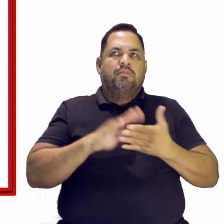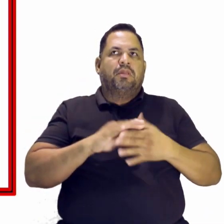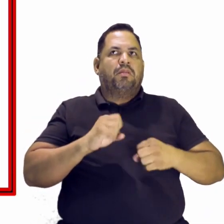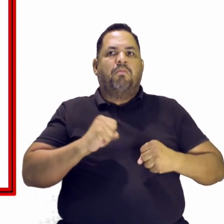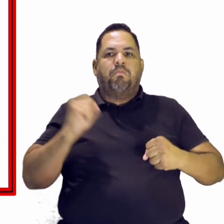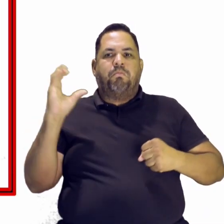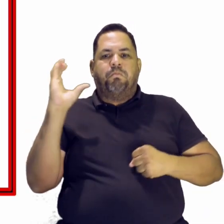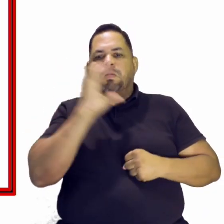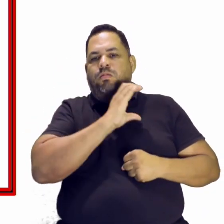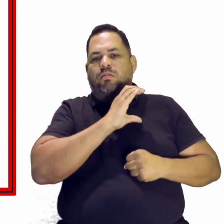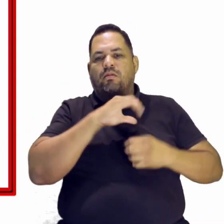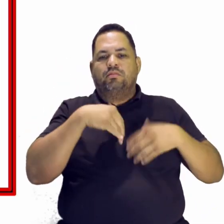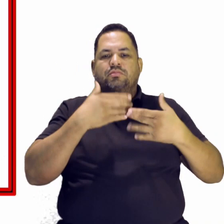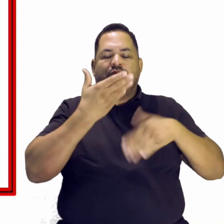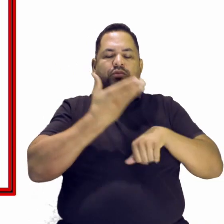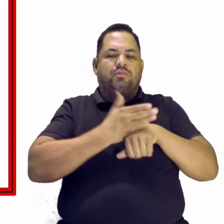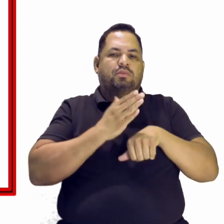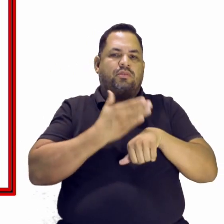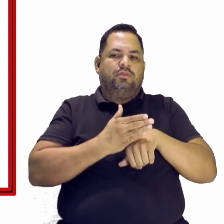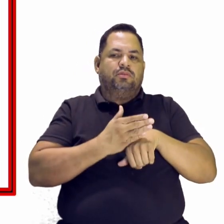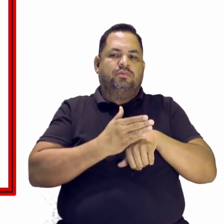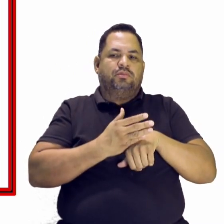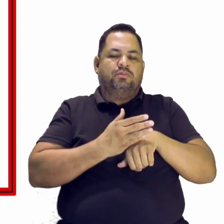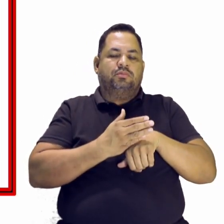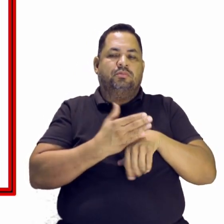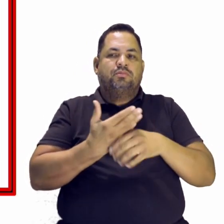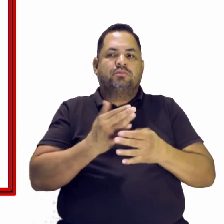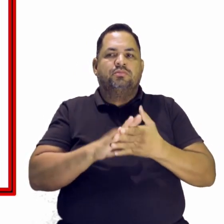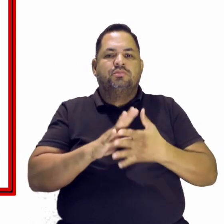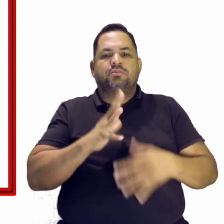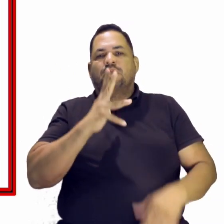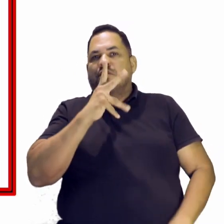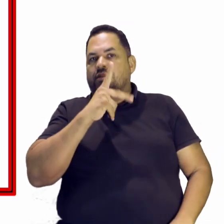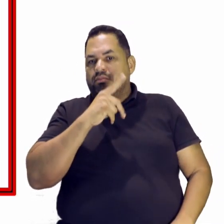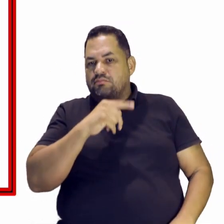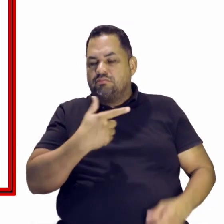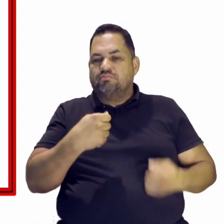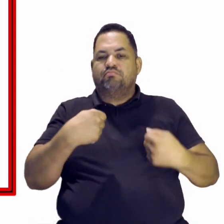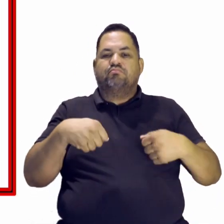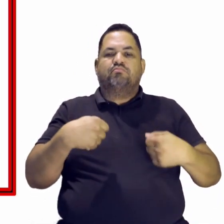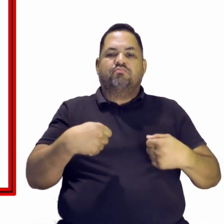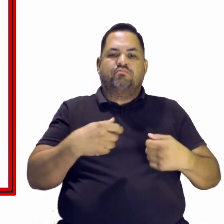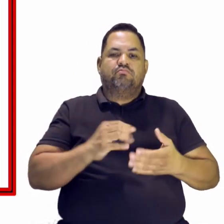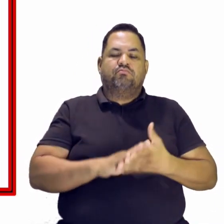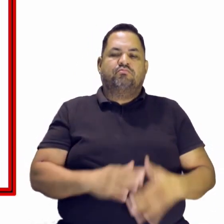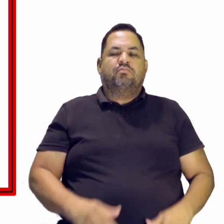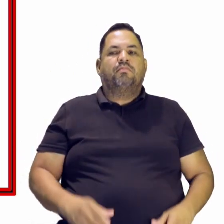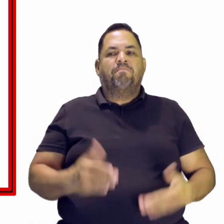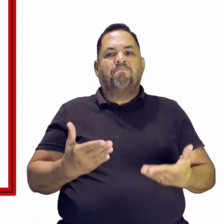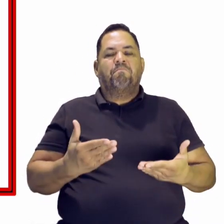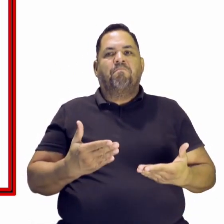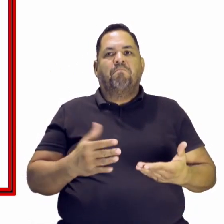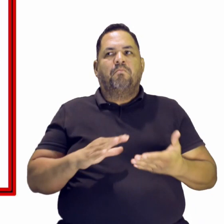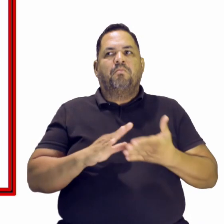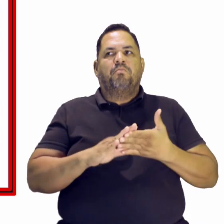com o meu exercício, né? Eu vou executar ele por mais tempo e eu vou precisar de uma demanda